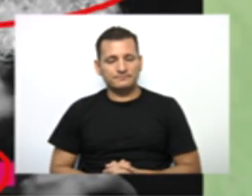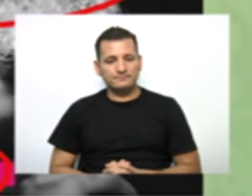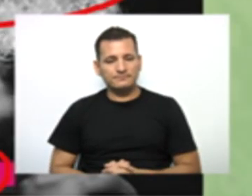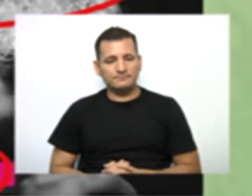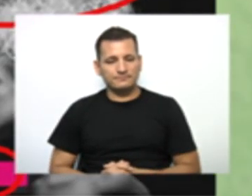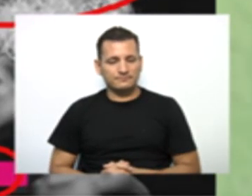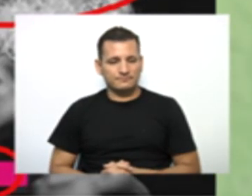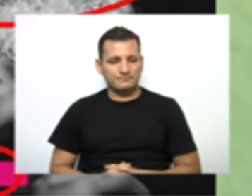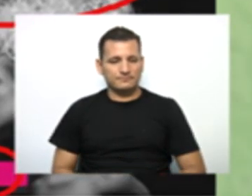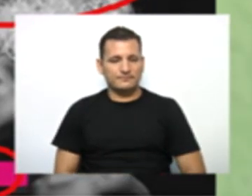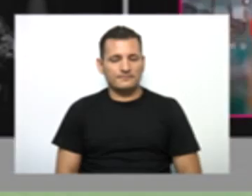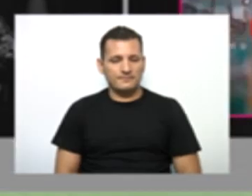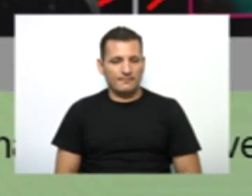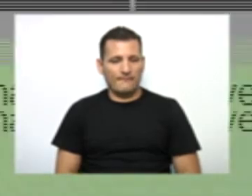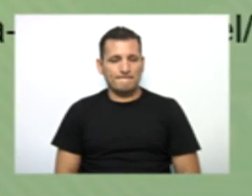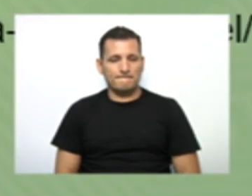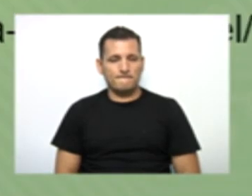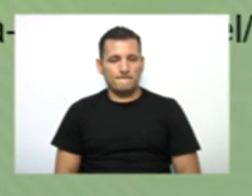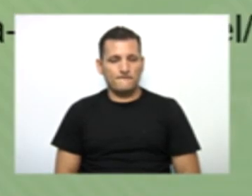diminuir aqui.